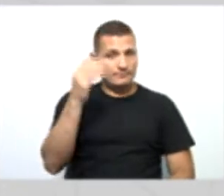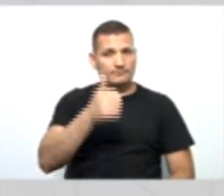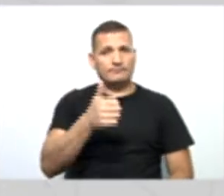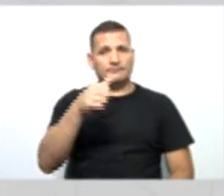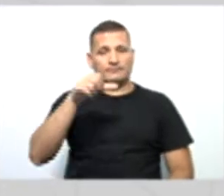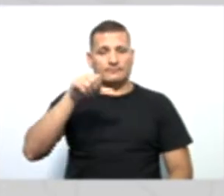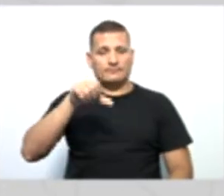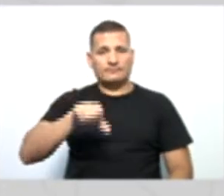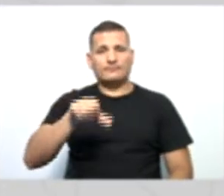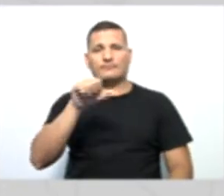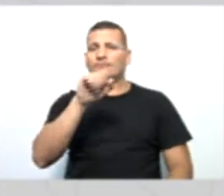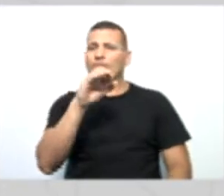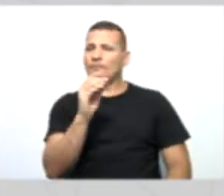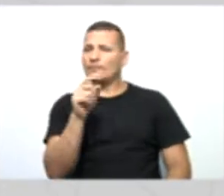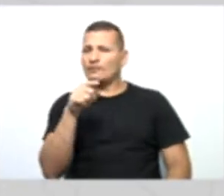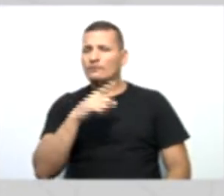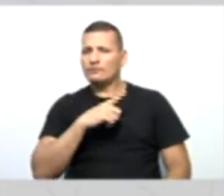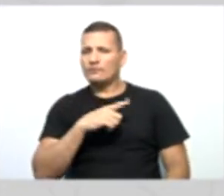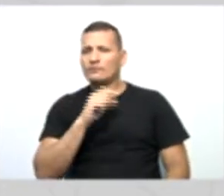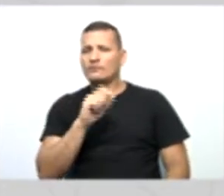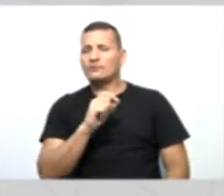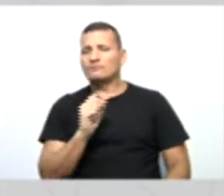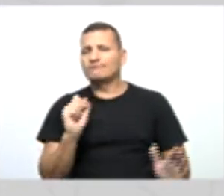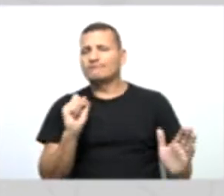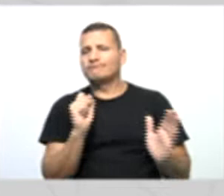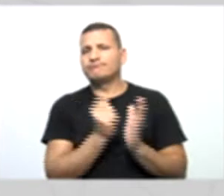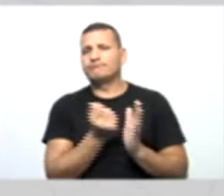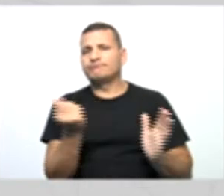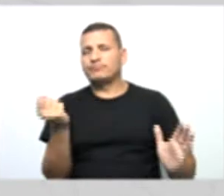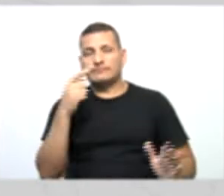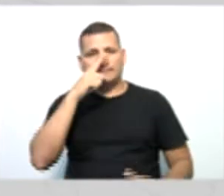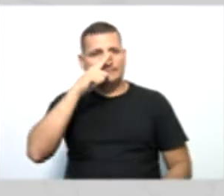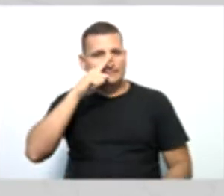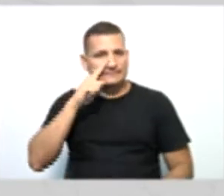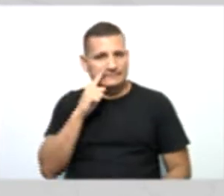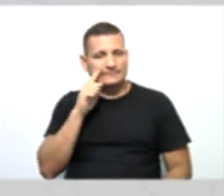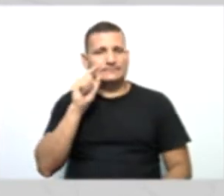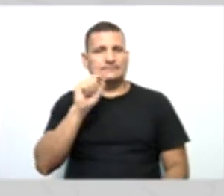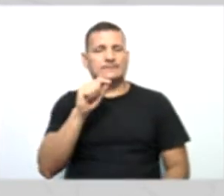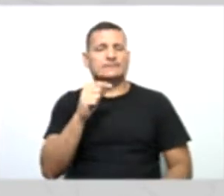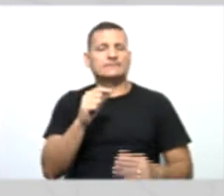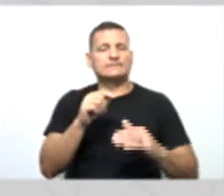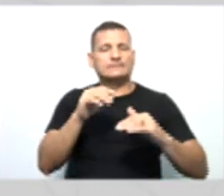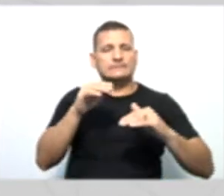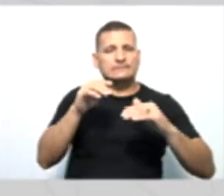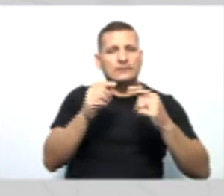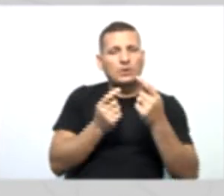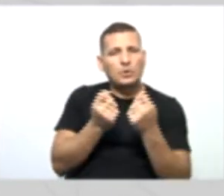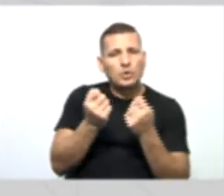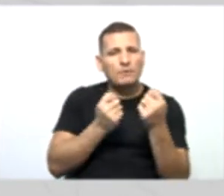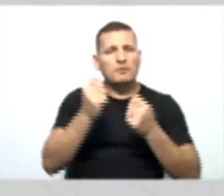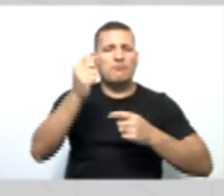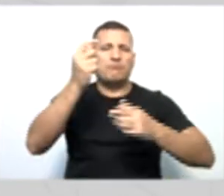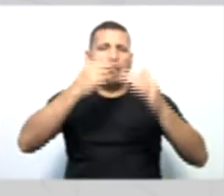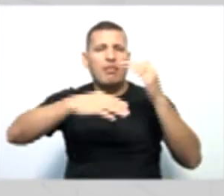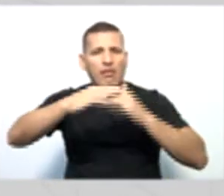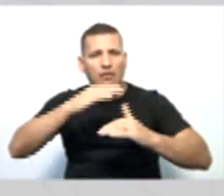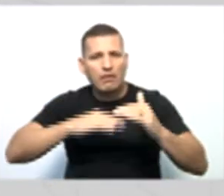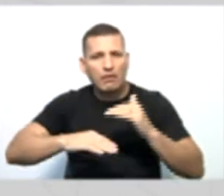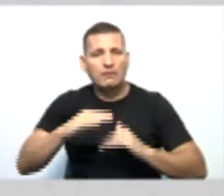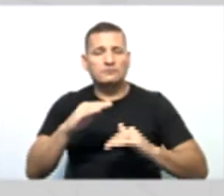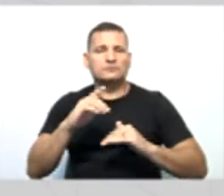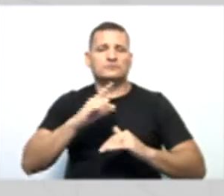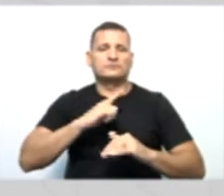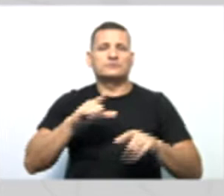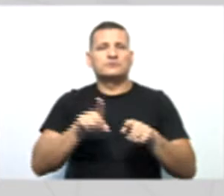80, foi um período marcado por graves desequilíbrios estruturais na economia brasileira. Então, tinha uma